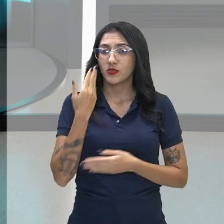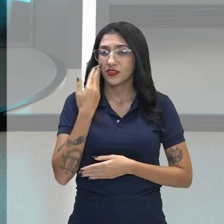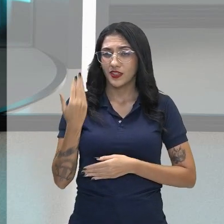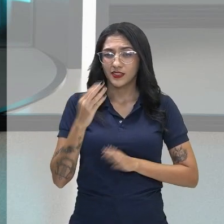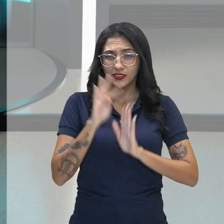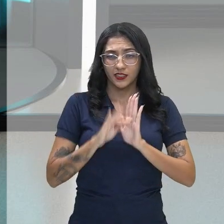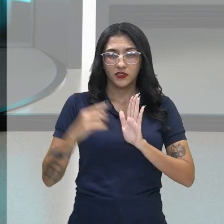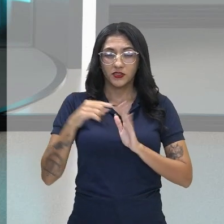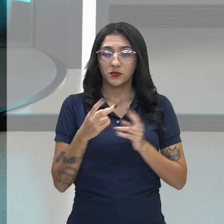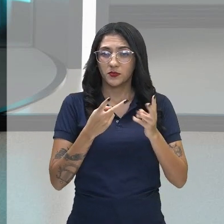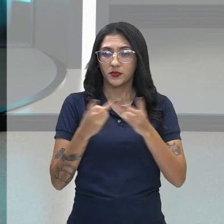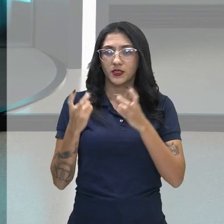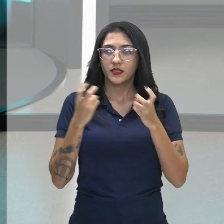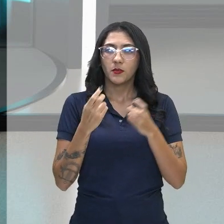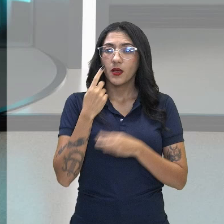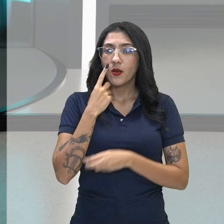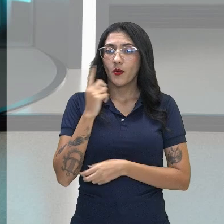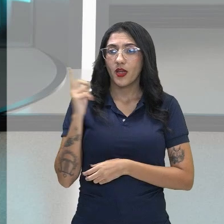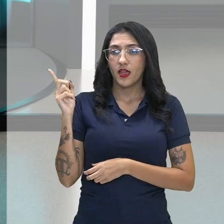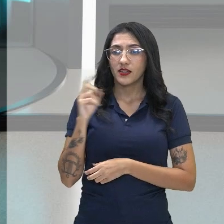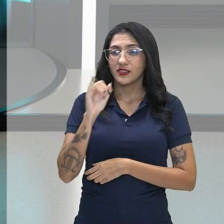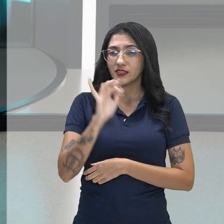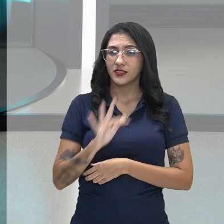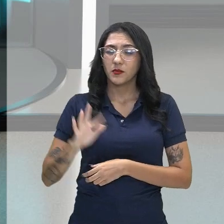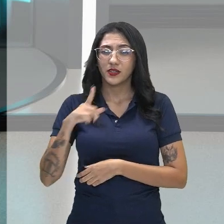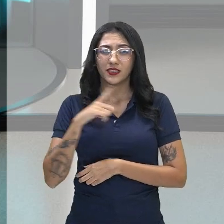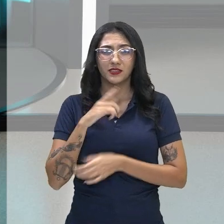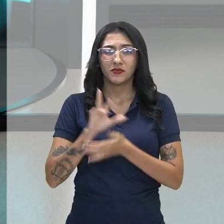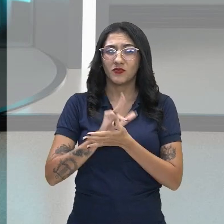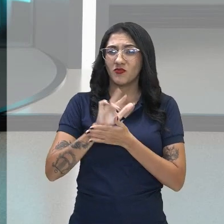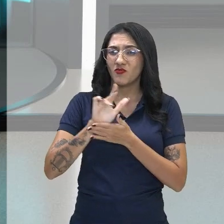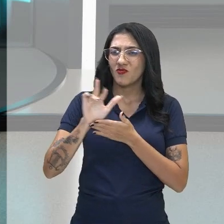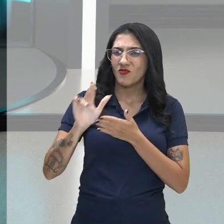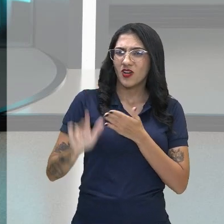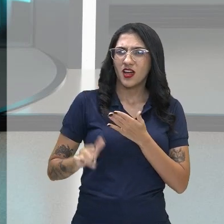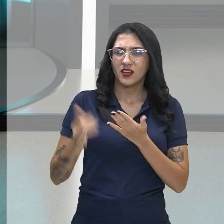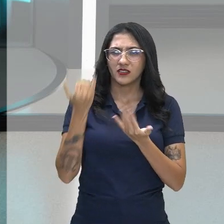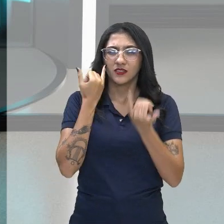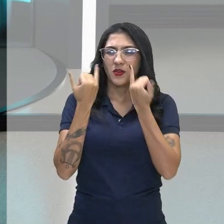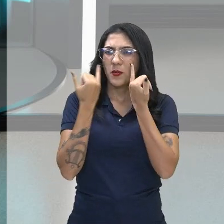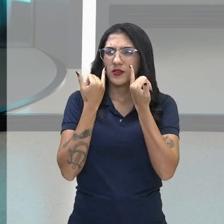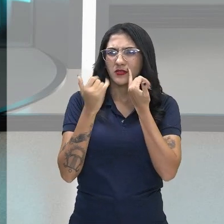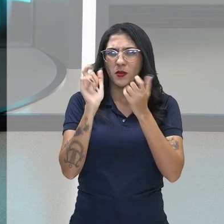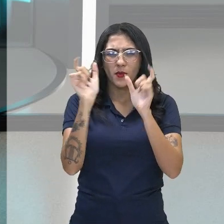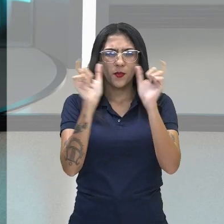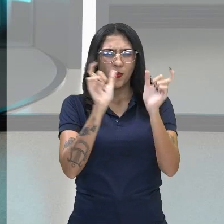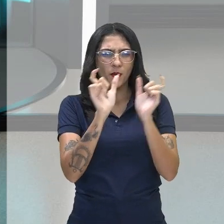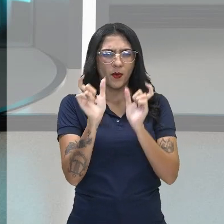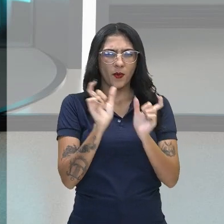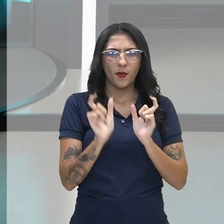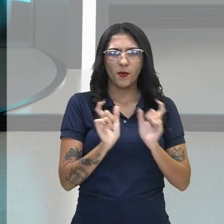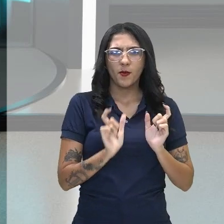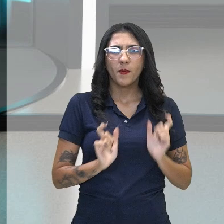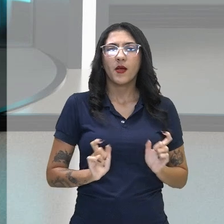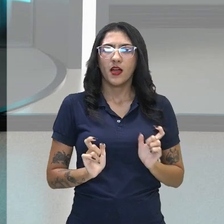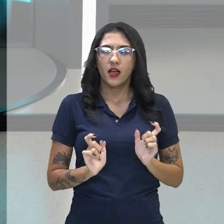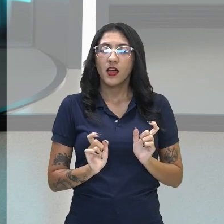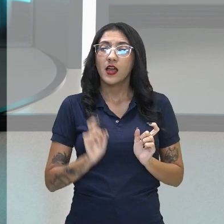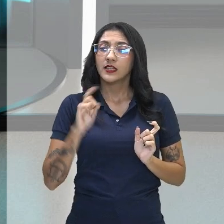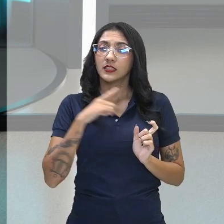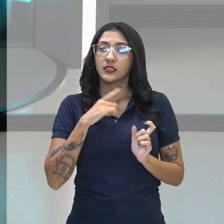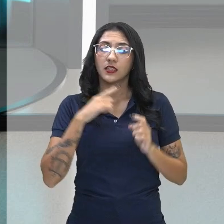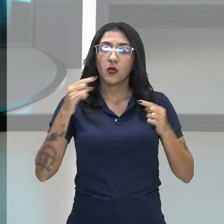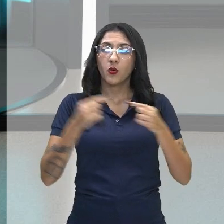essa imagem, que ela diz bastante coisa, porque tem várias palavras aqui que vocês viram também lá no texto, não